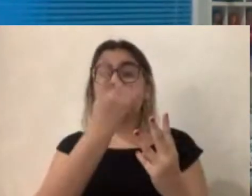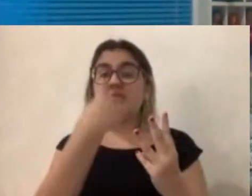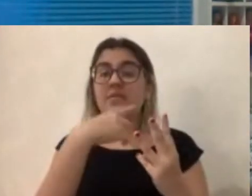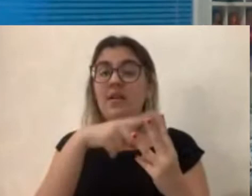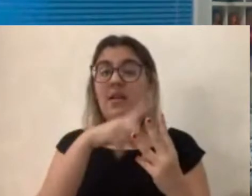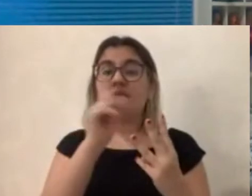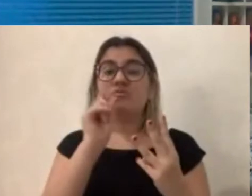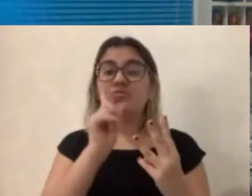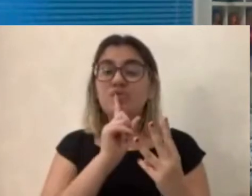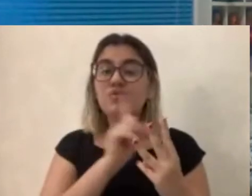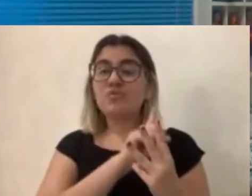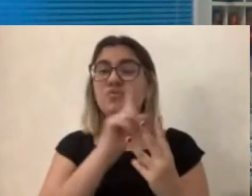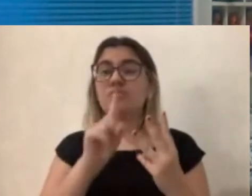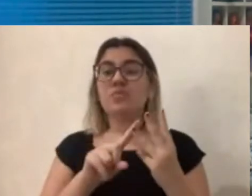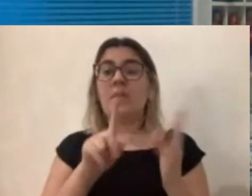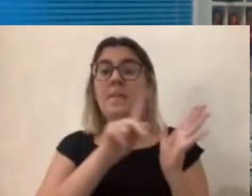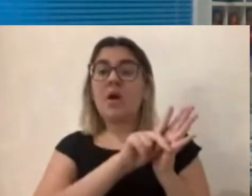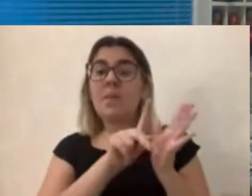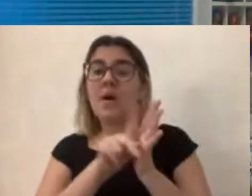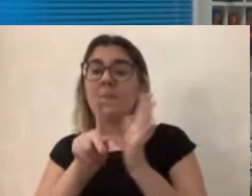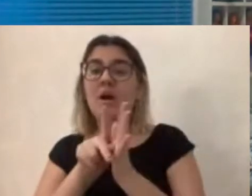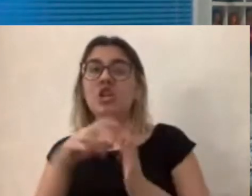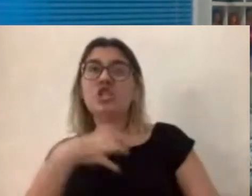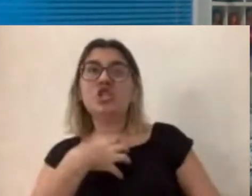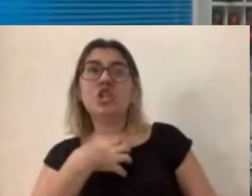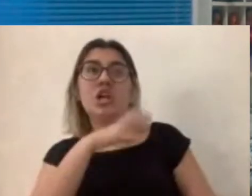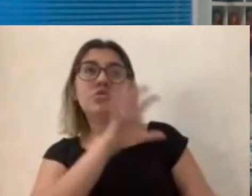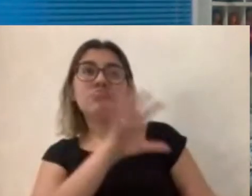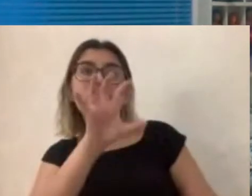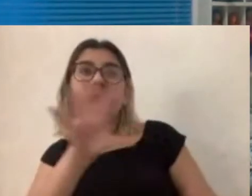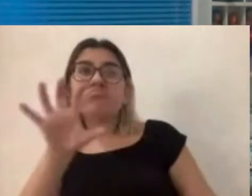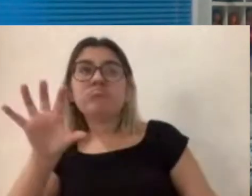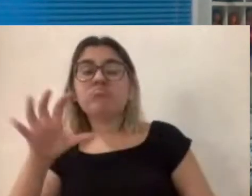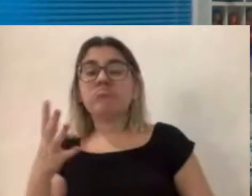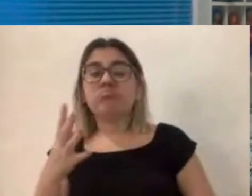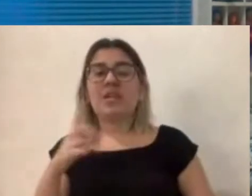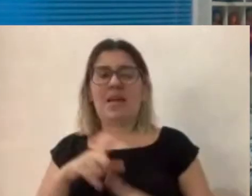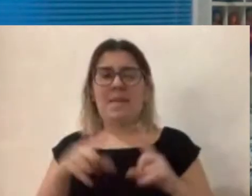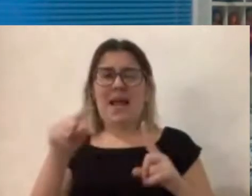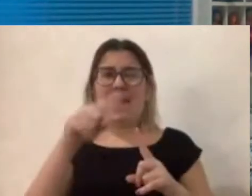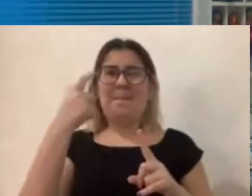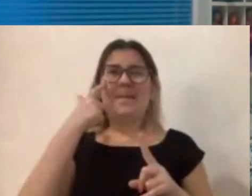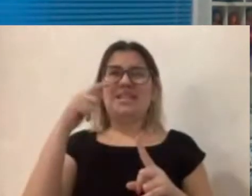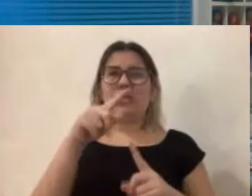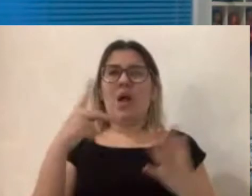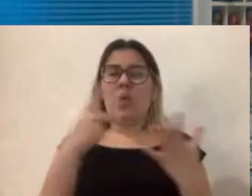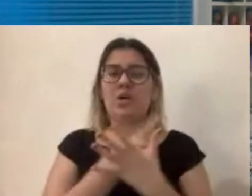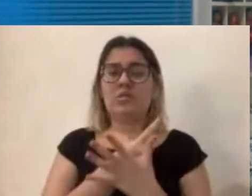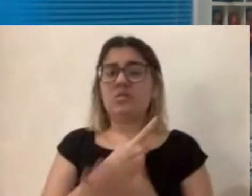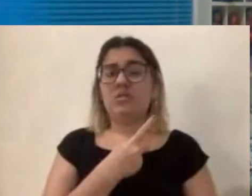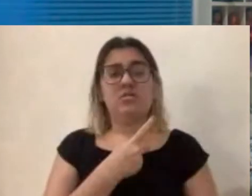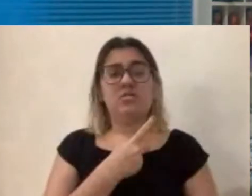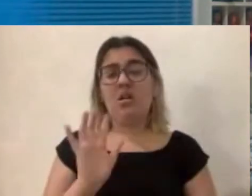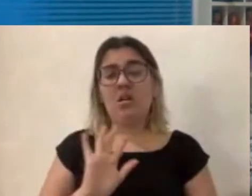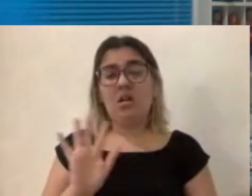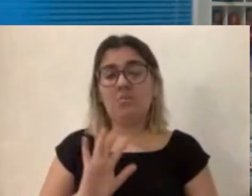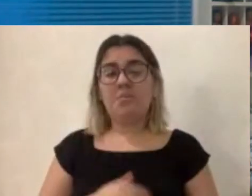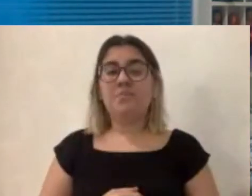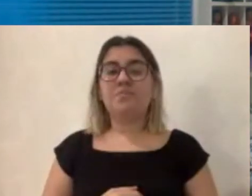assim. Não é que foi pensado para que isso acontecesse. É que o processo todo... Bom, vamos fazer com o